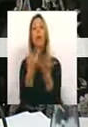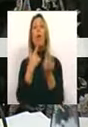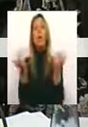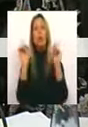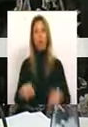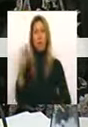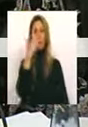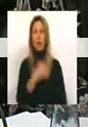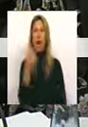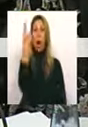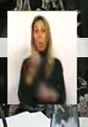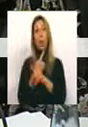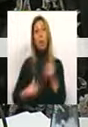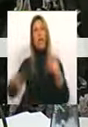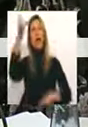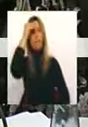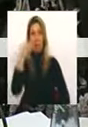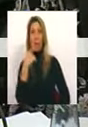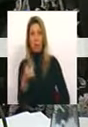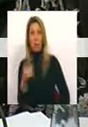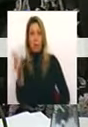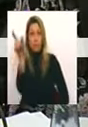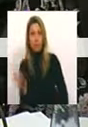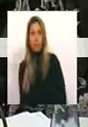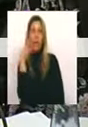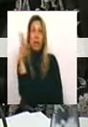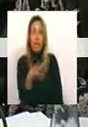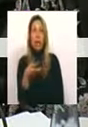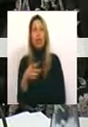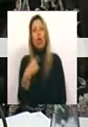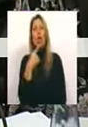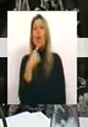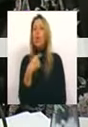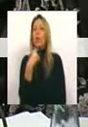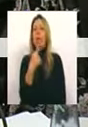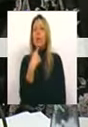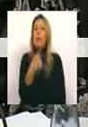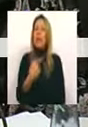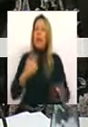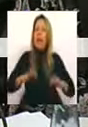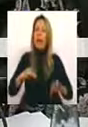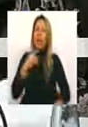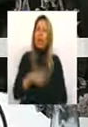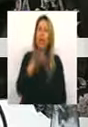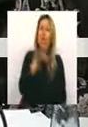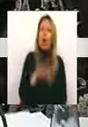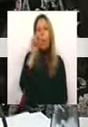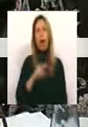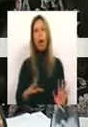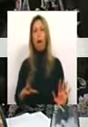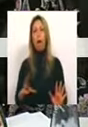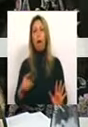aprendi dizer é que nunca se deve dizer nunca nunca se deve dizer nunca nada e eu pessoalmente não digo nunca é